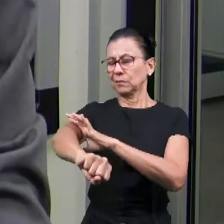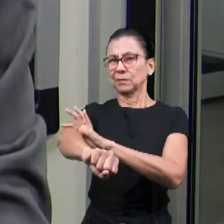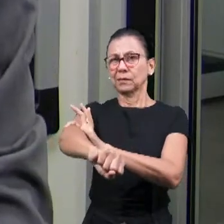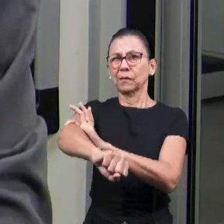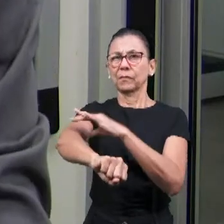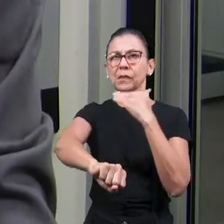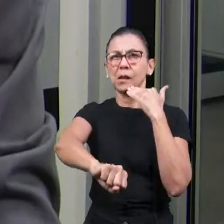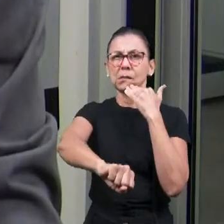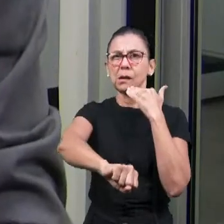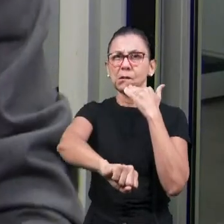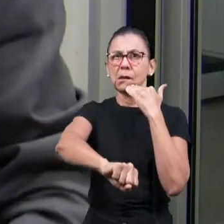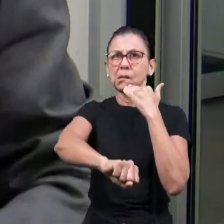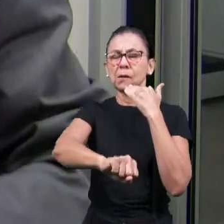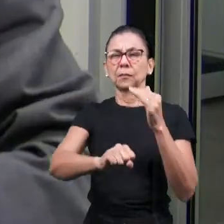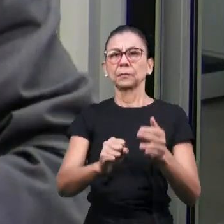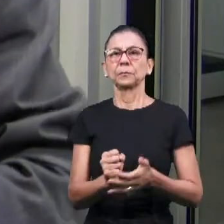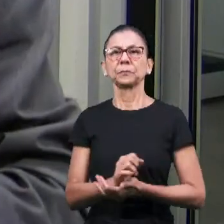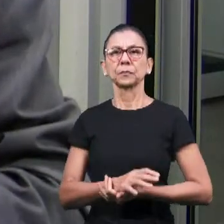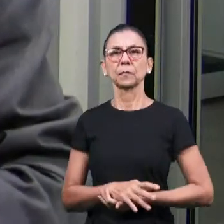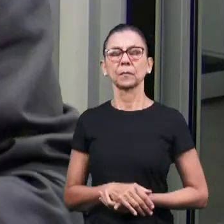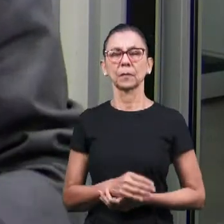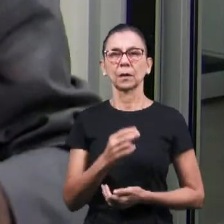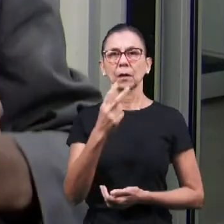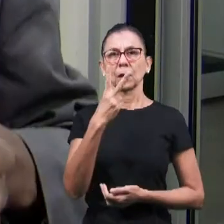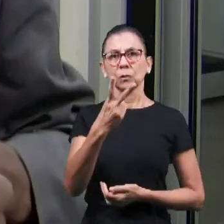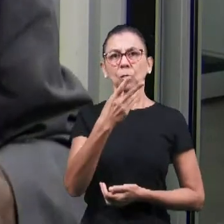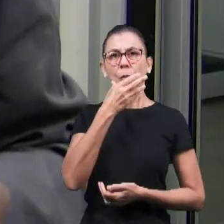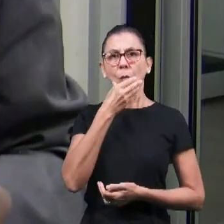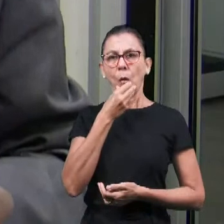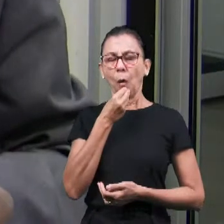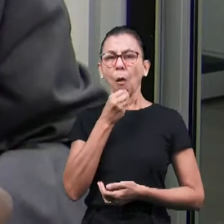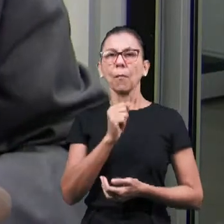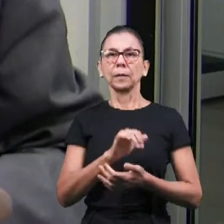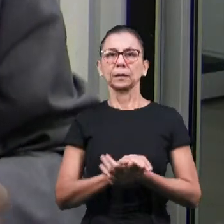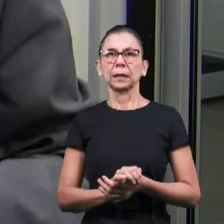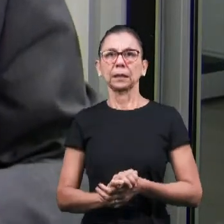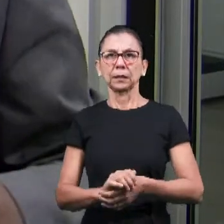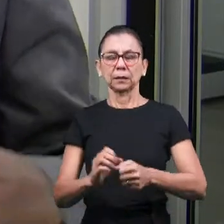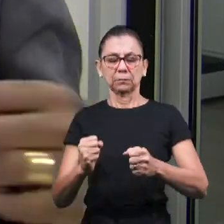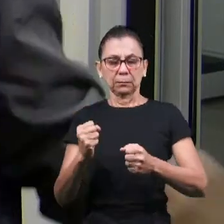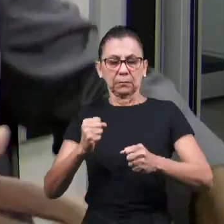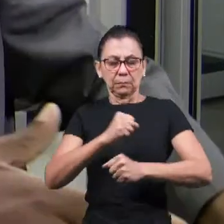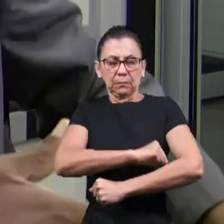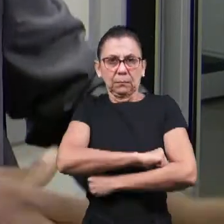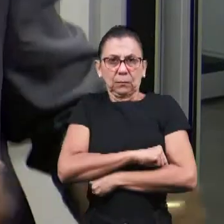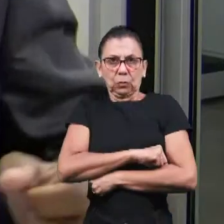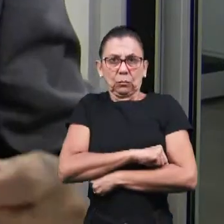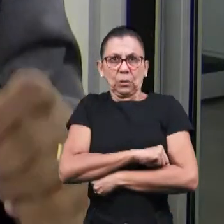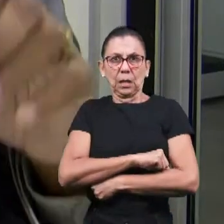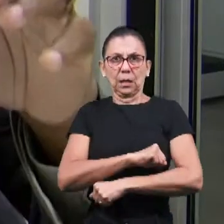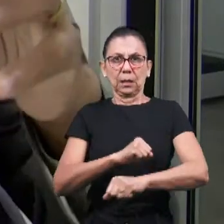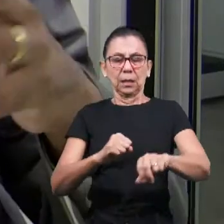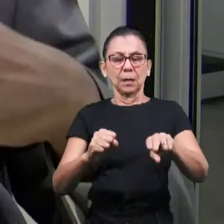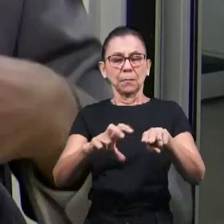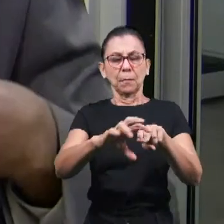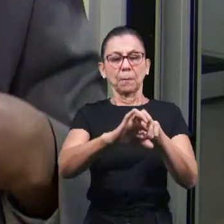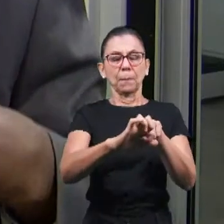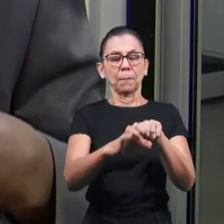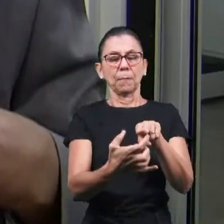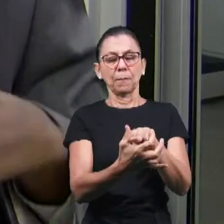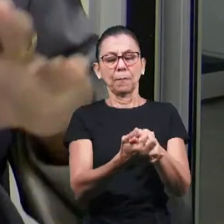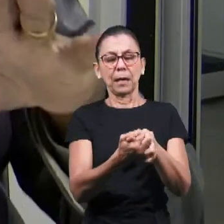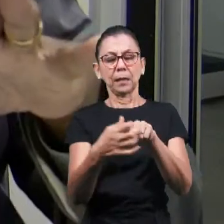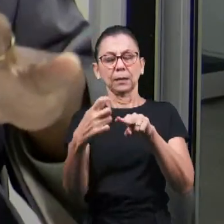dois enfermeiros, um segurar minhas pernas e outro me segurar aqui na cintura, botou o cotovelo assim em cima da minha barriga. Ele botou a cadeira do lado e falou assim: vou